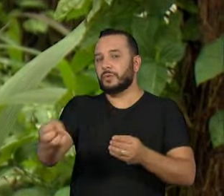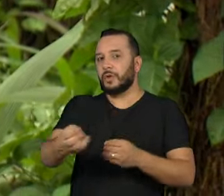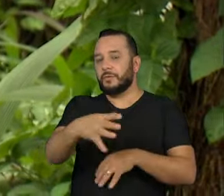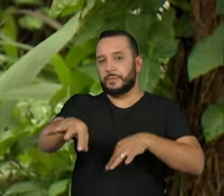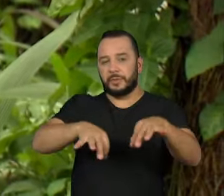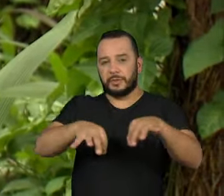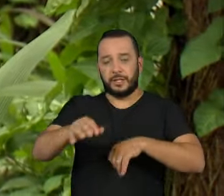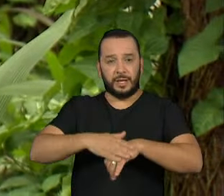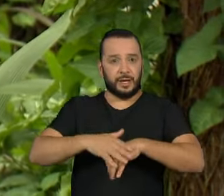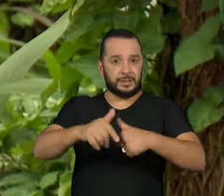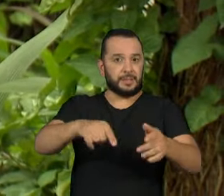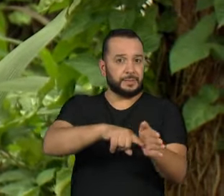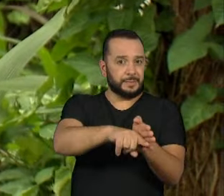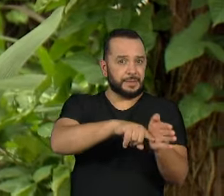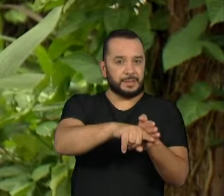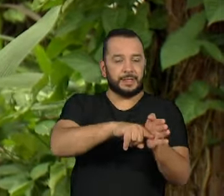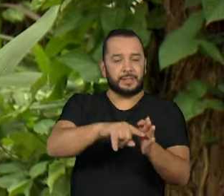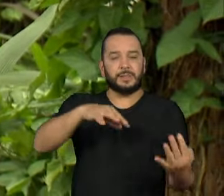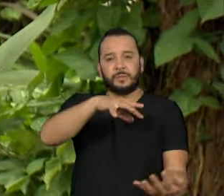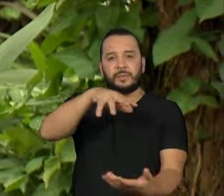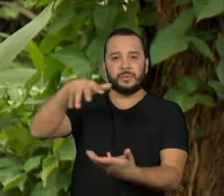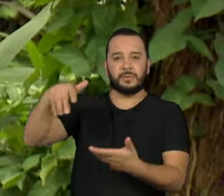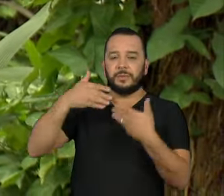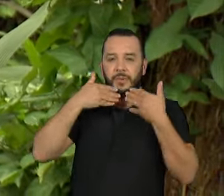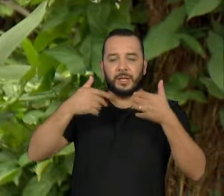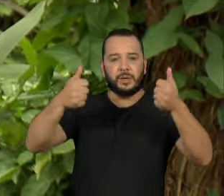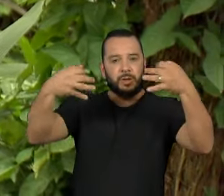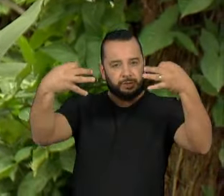e pesquisas por um mundo melhor